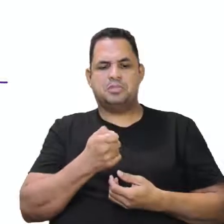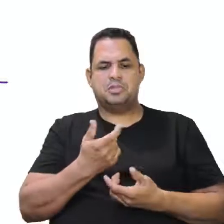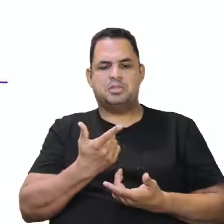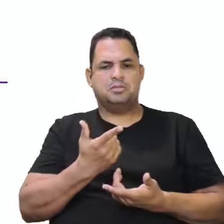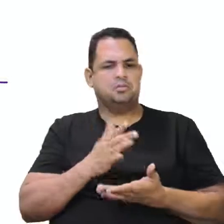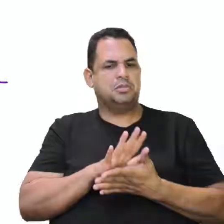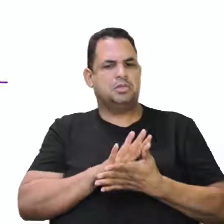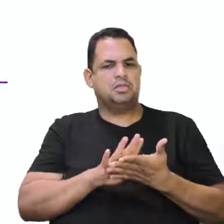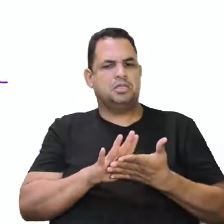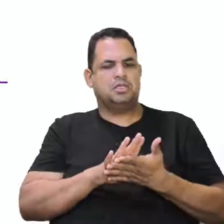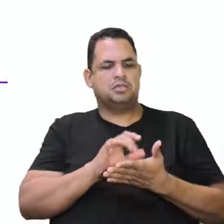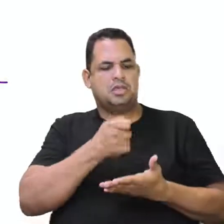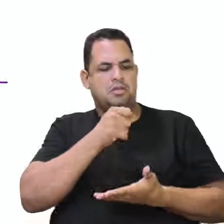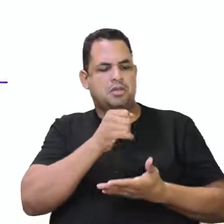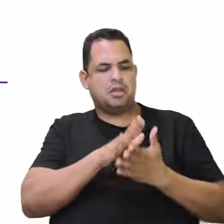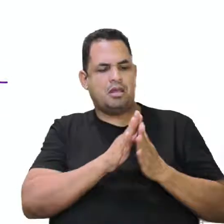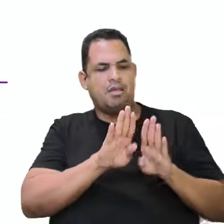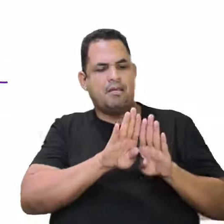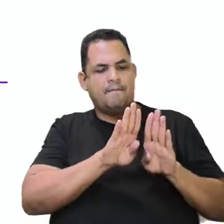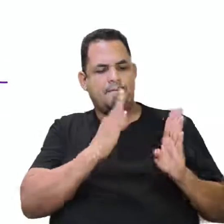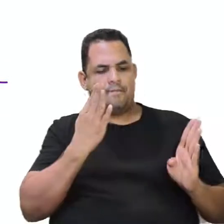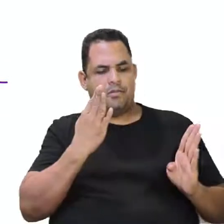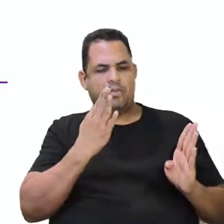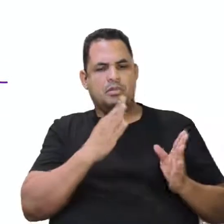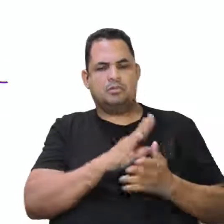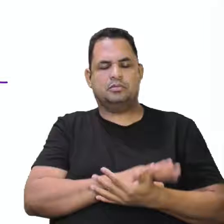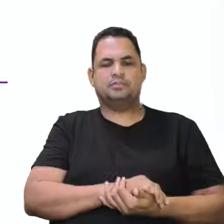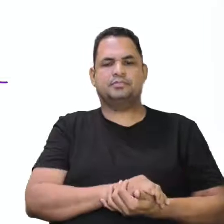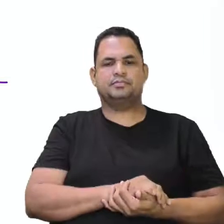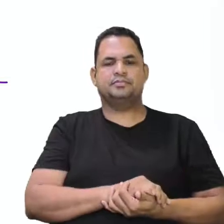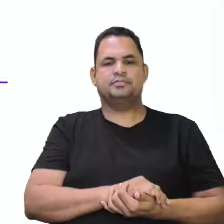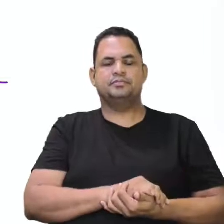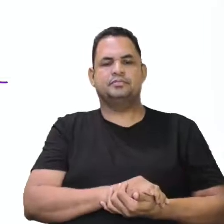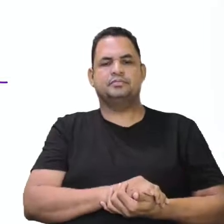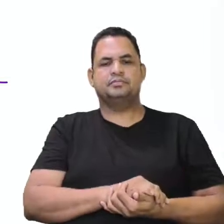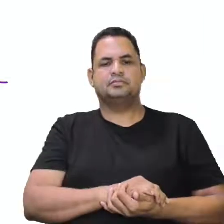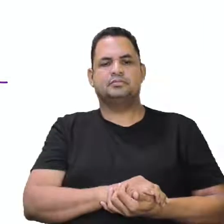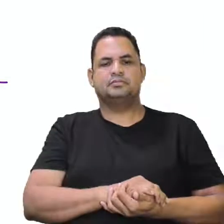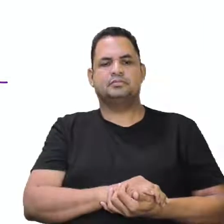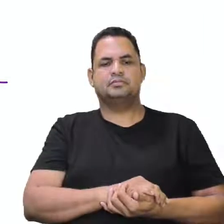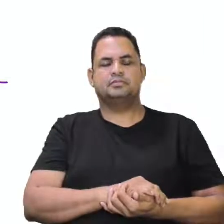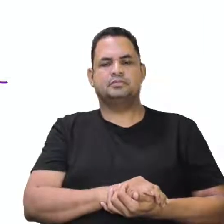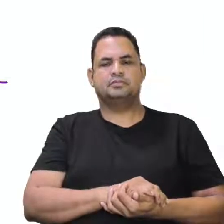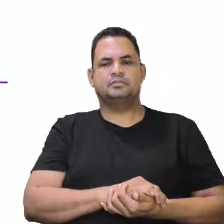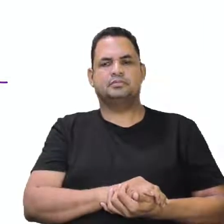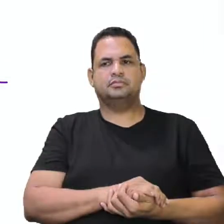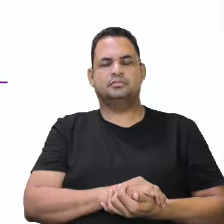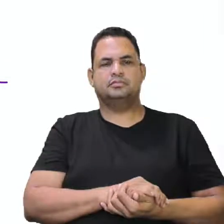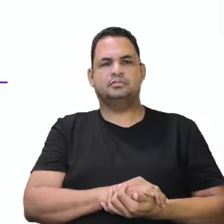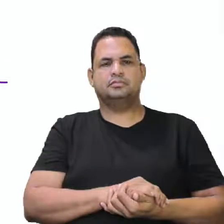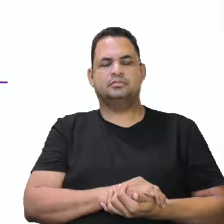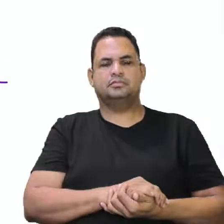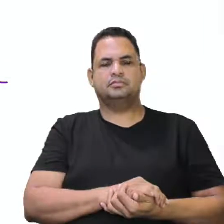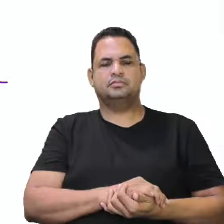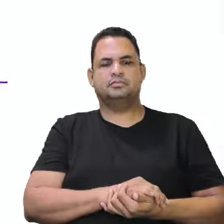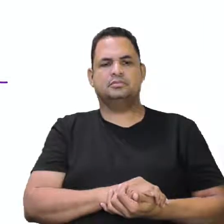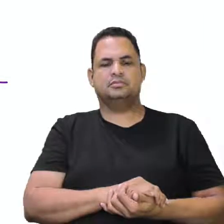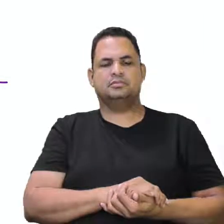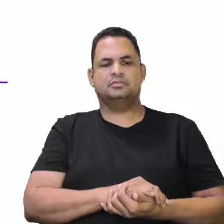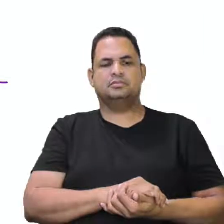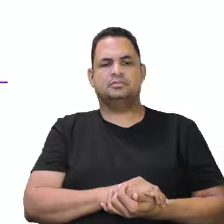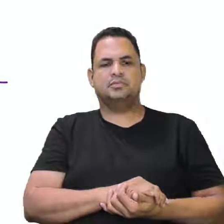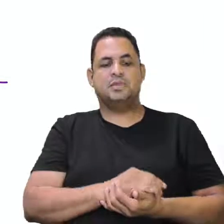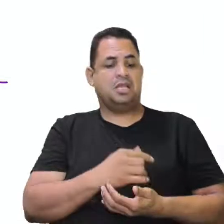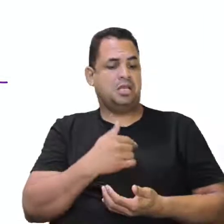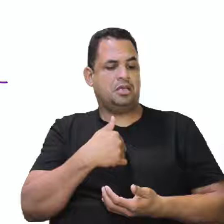abriria a porta. E na última? I waited for hours, but none or no one came.